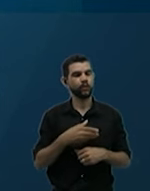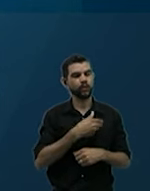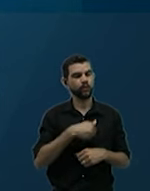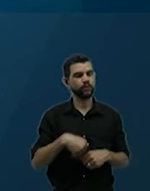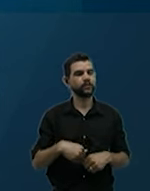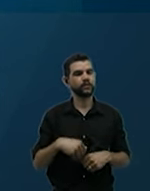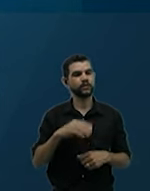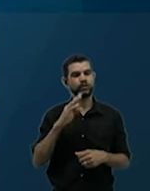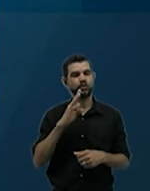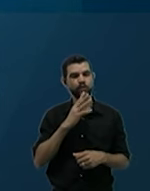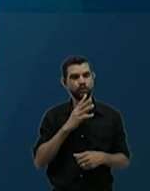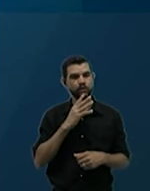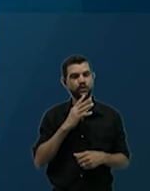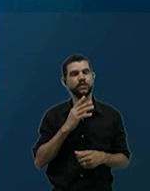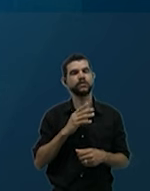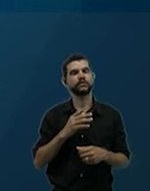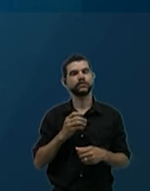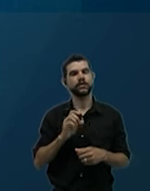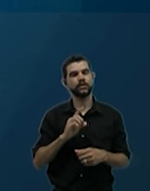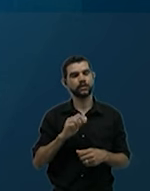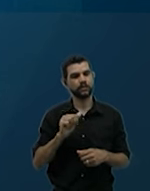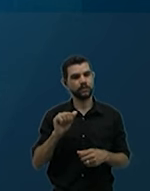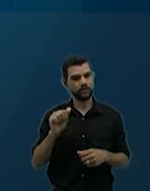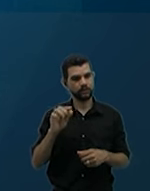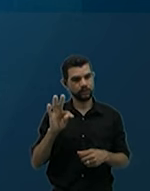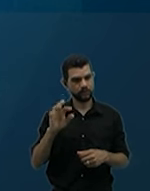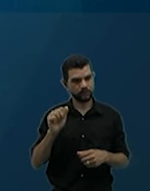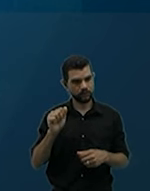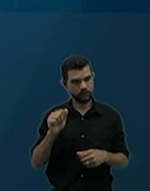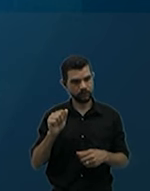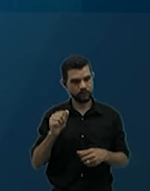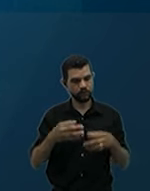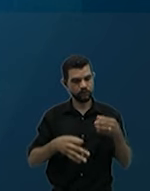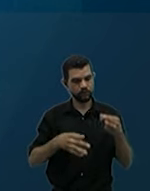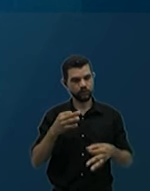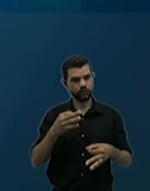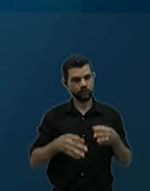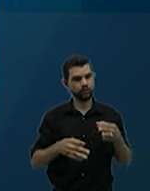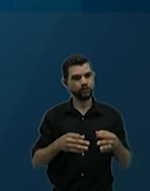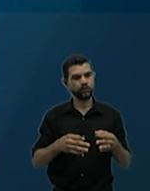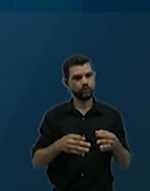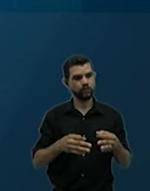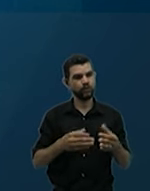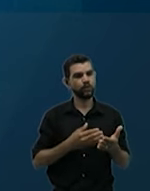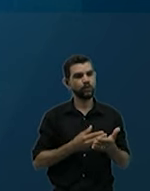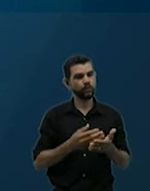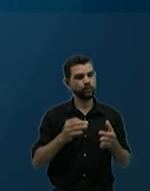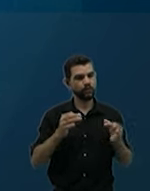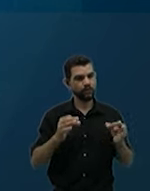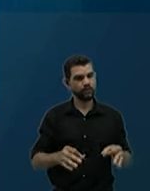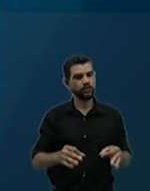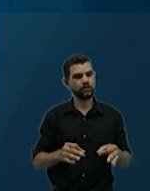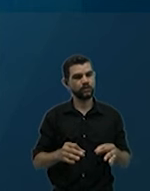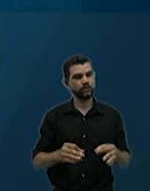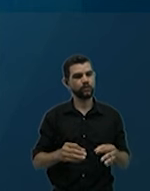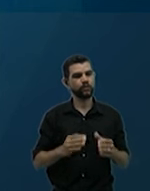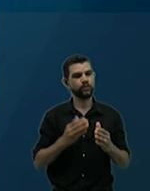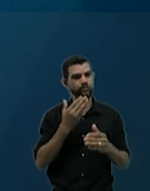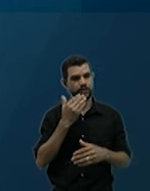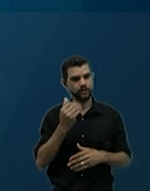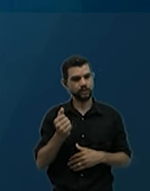arrematante e julgou procedente o pedido. Em sede de apelação, o Tribunal de Justiça ratificou o entendimento de